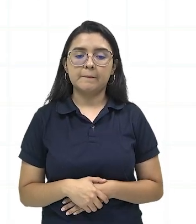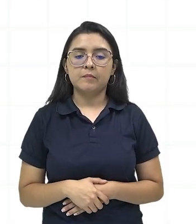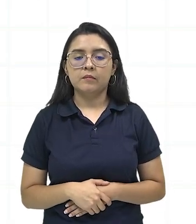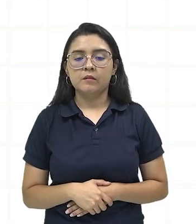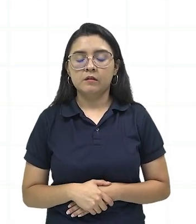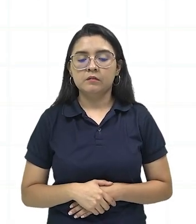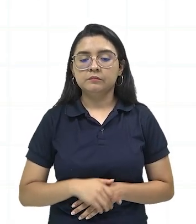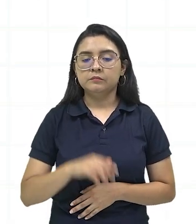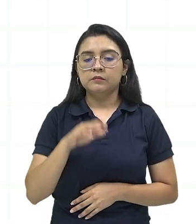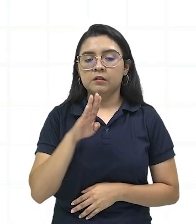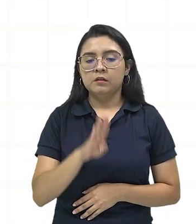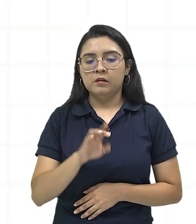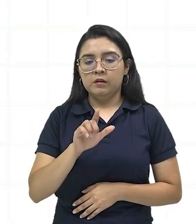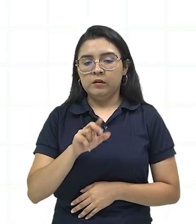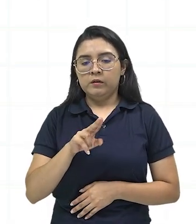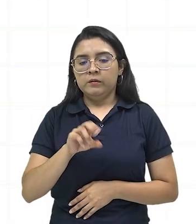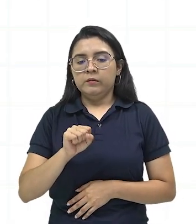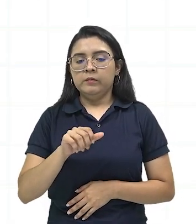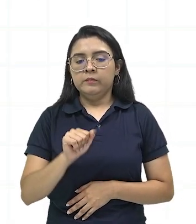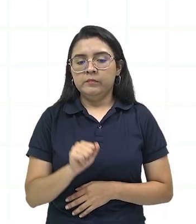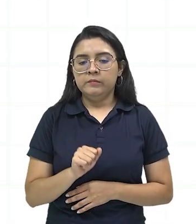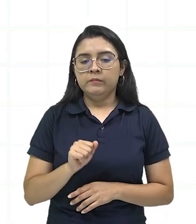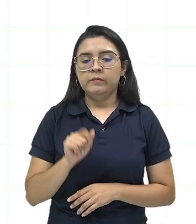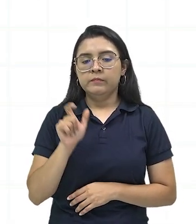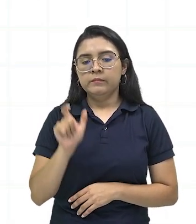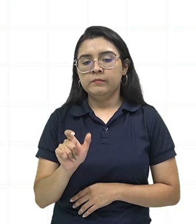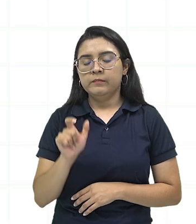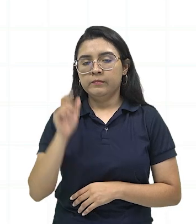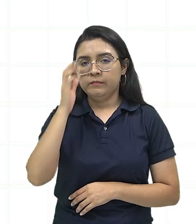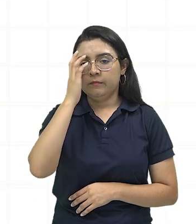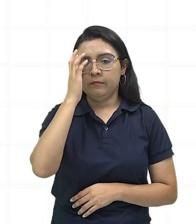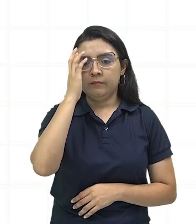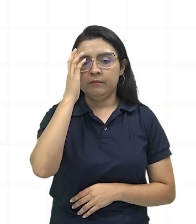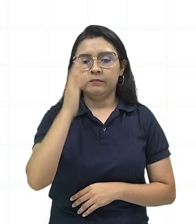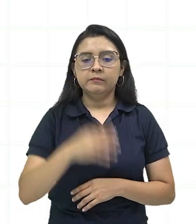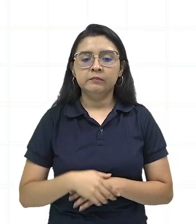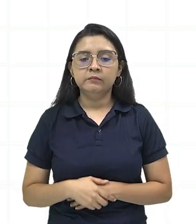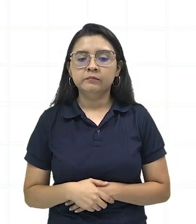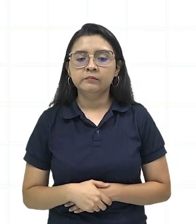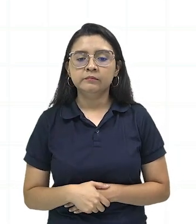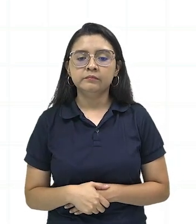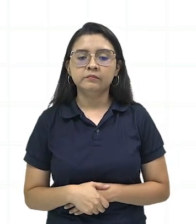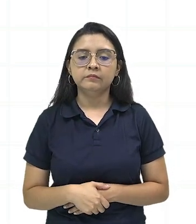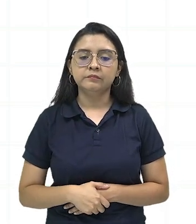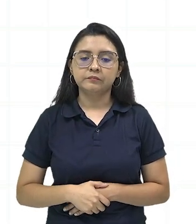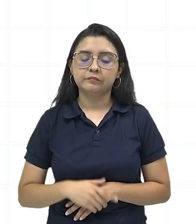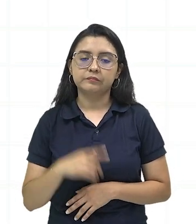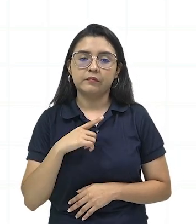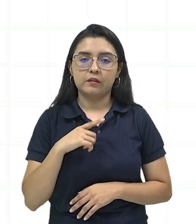nosso termo, ok? O nosso termo, vou botar um T de termo, o termo que?